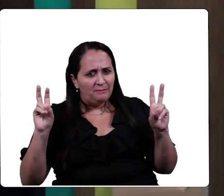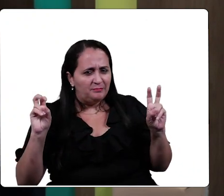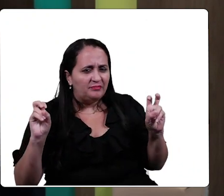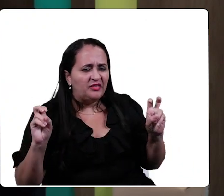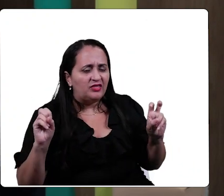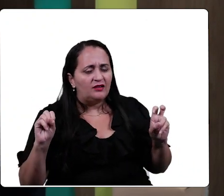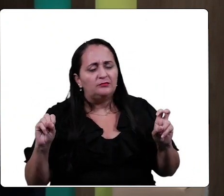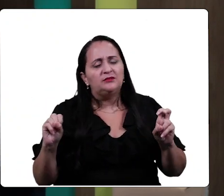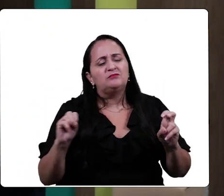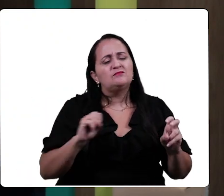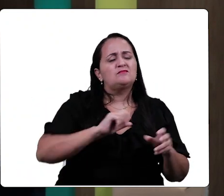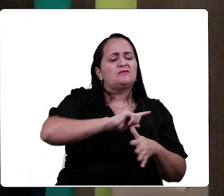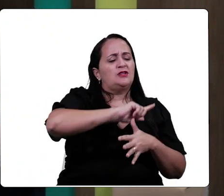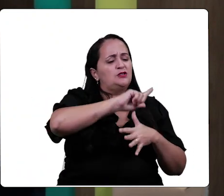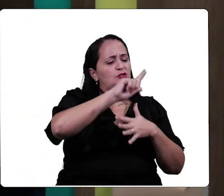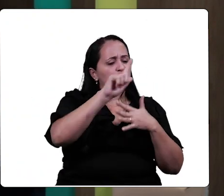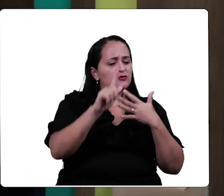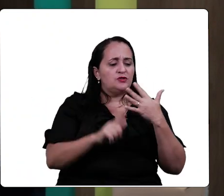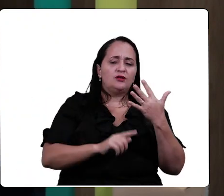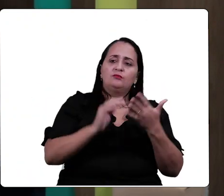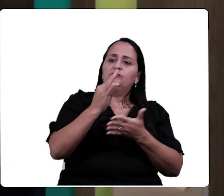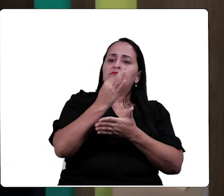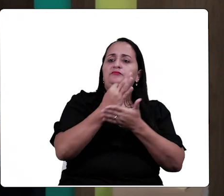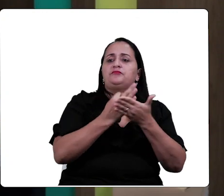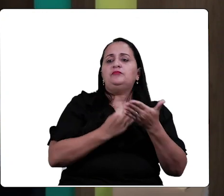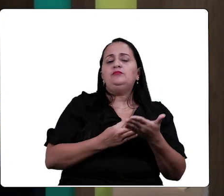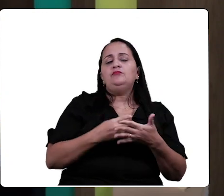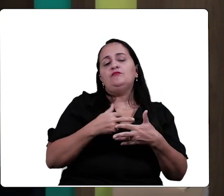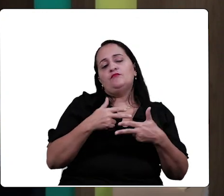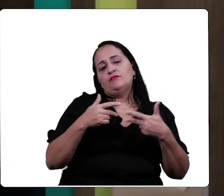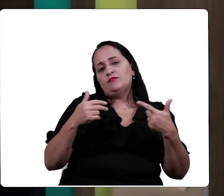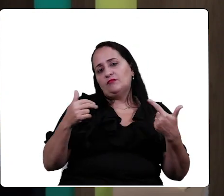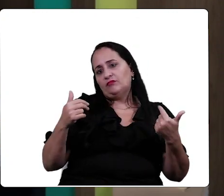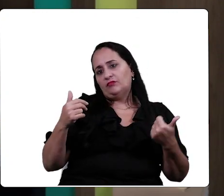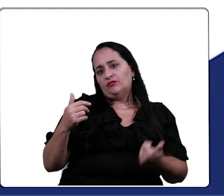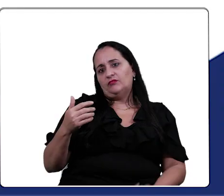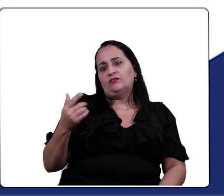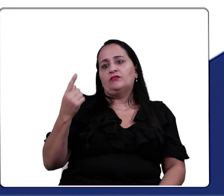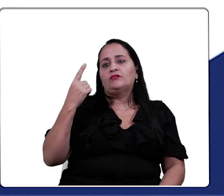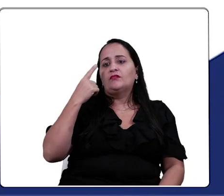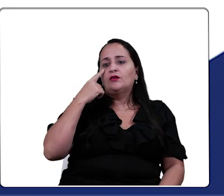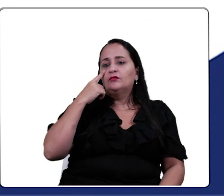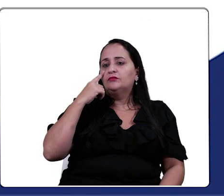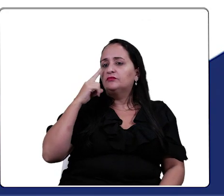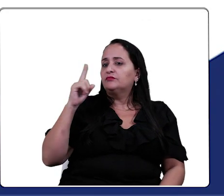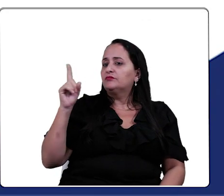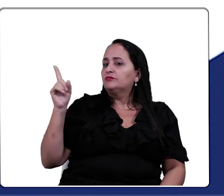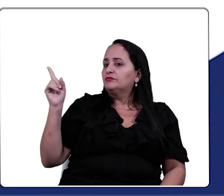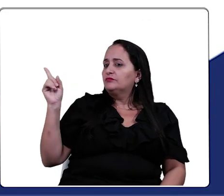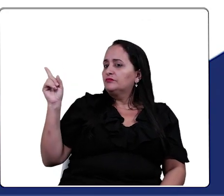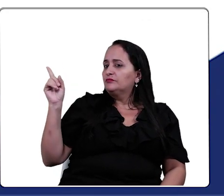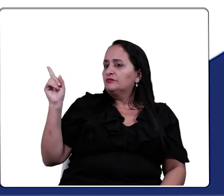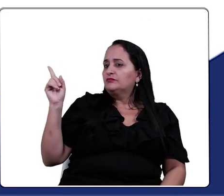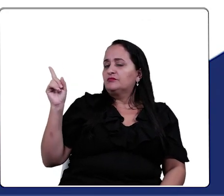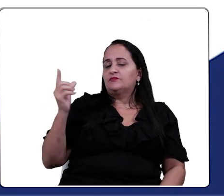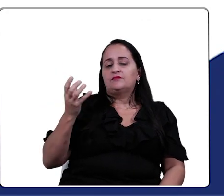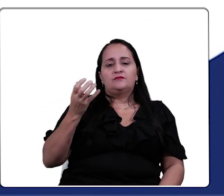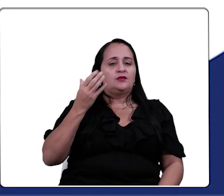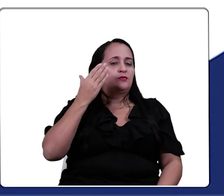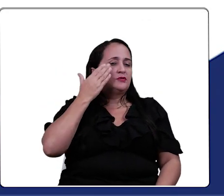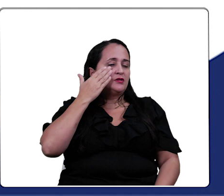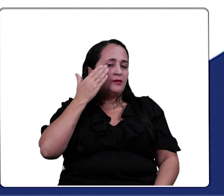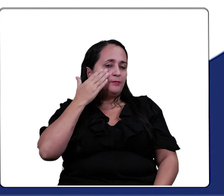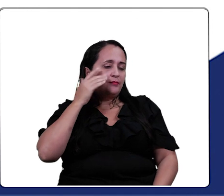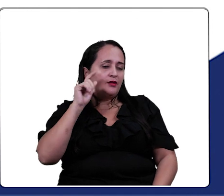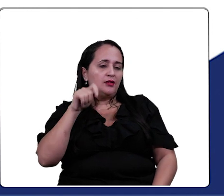em diversos gêneros textuais que eu trouxe para vocês hoje. Vamos ver? Eu quero